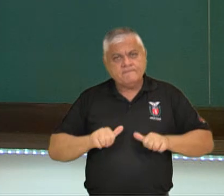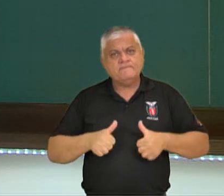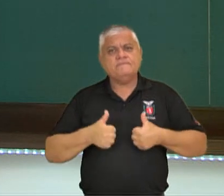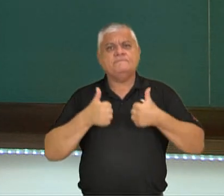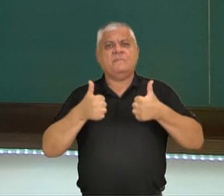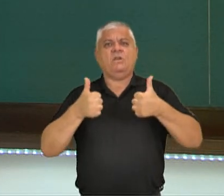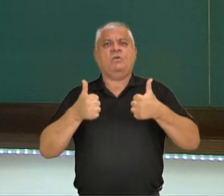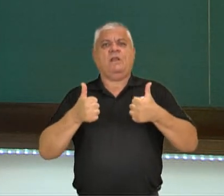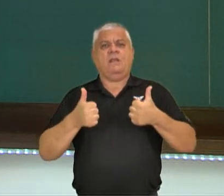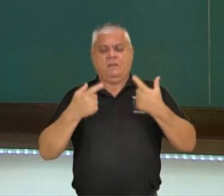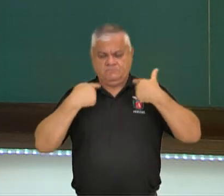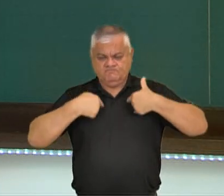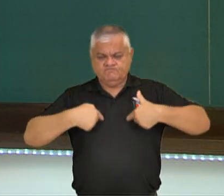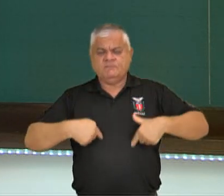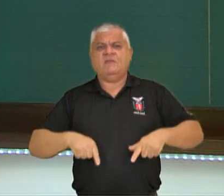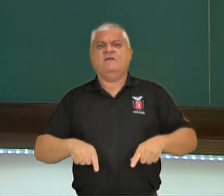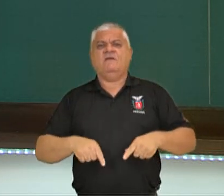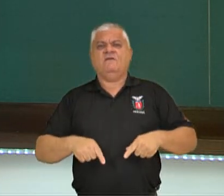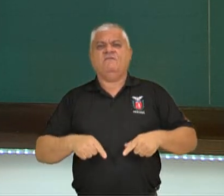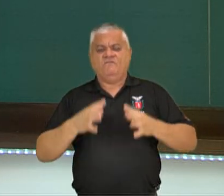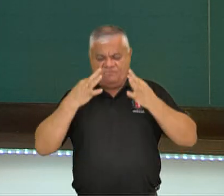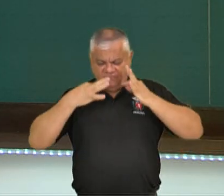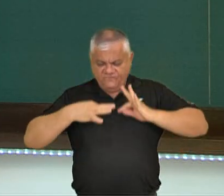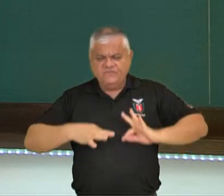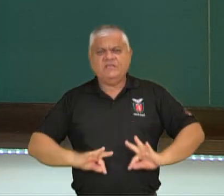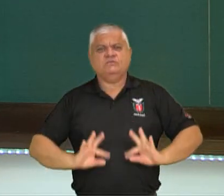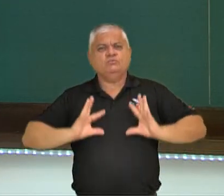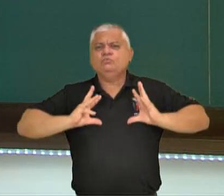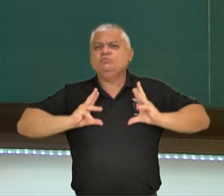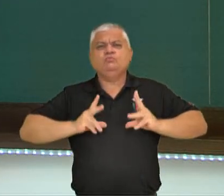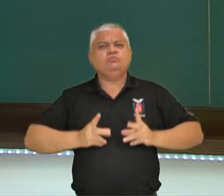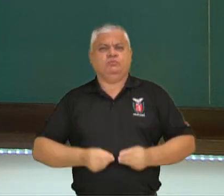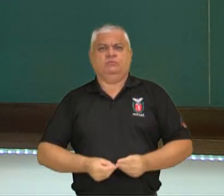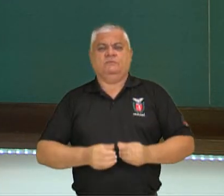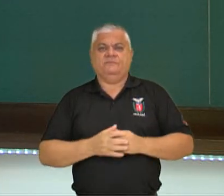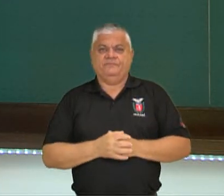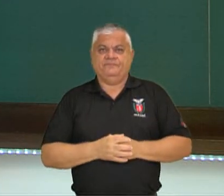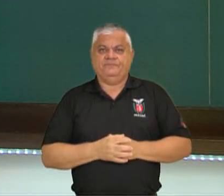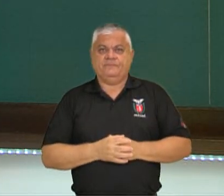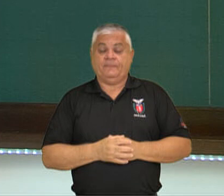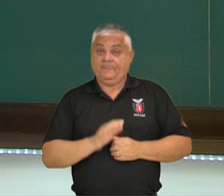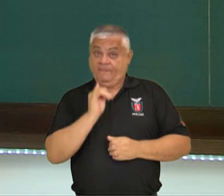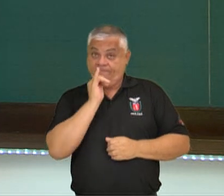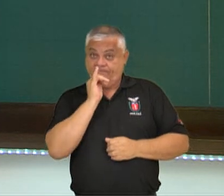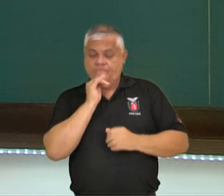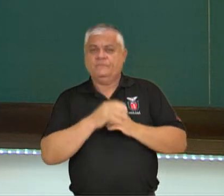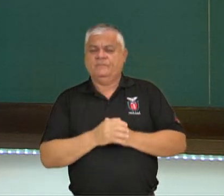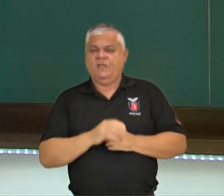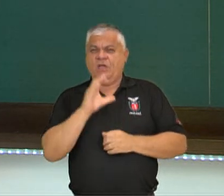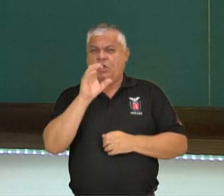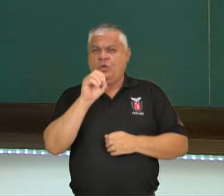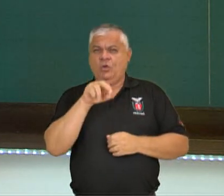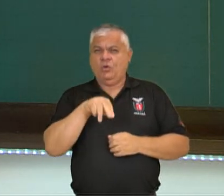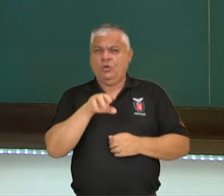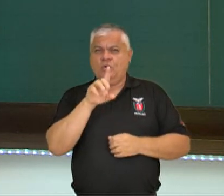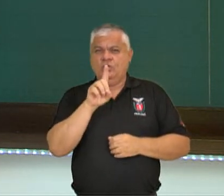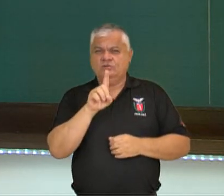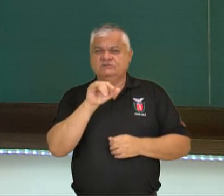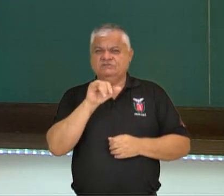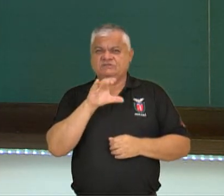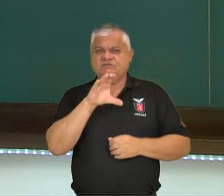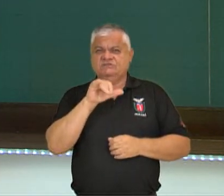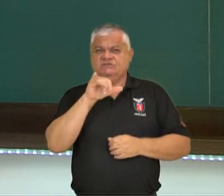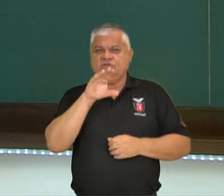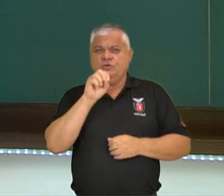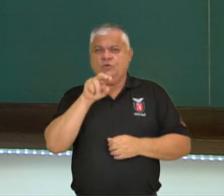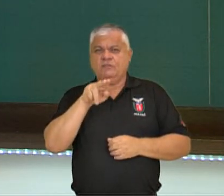nosso condicionamento físico geral. Lembrando que o condicionamento físico ele vai